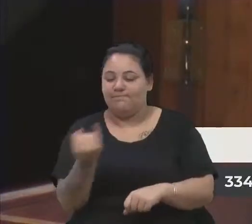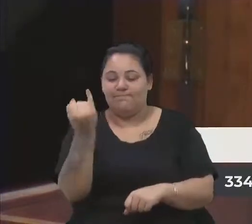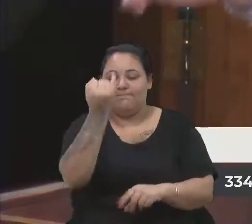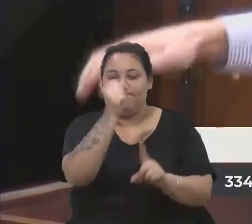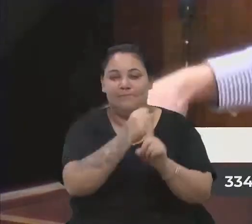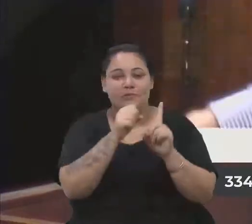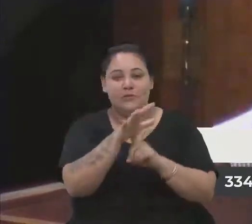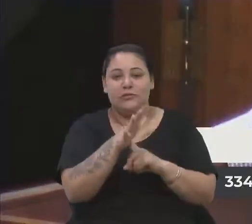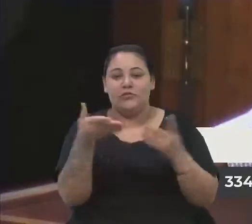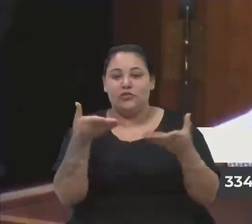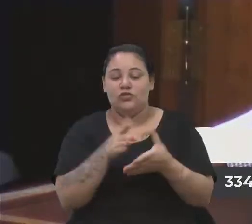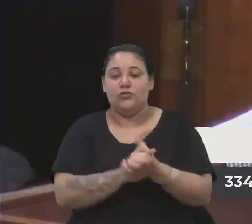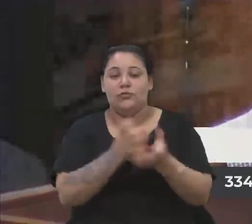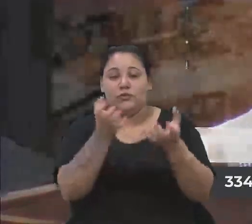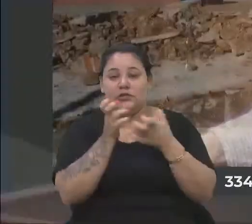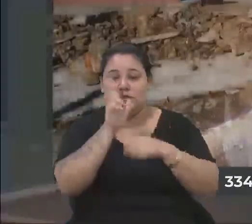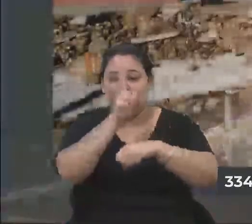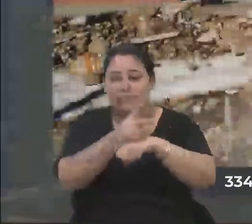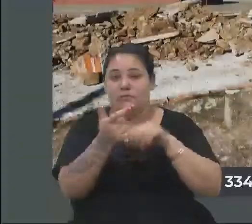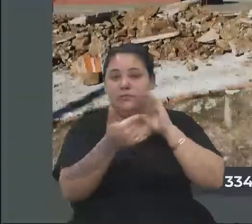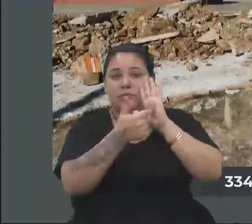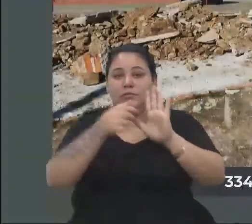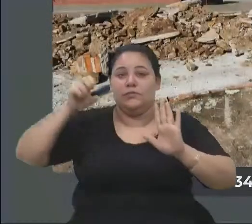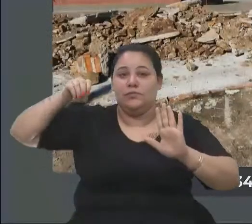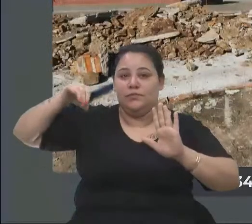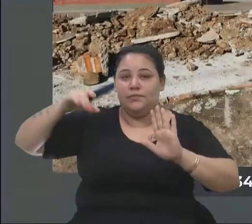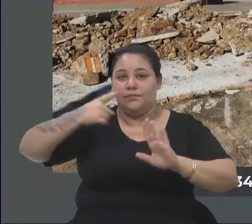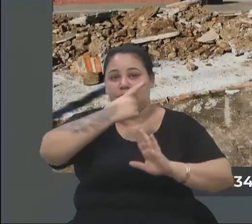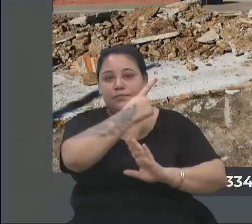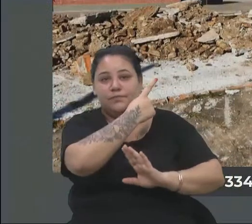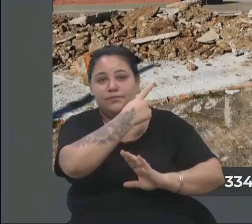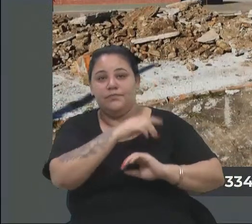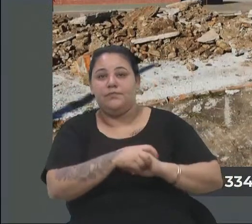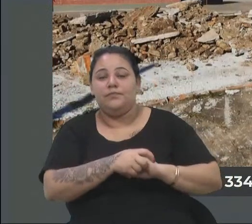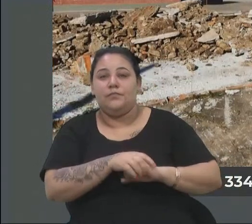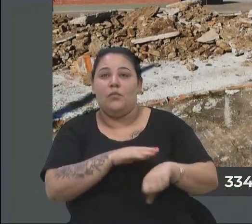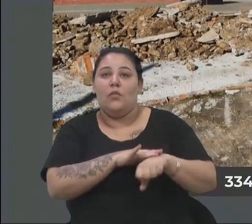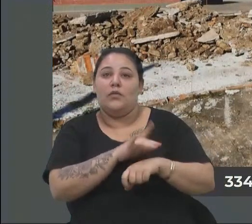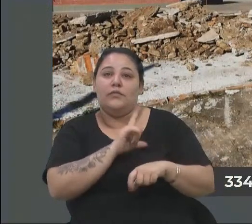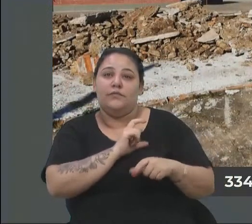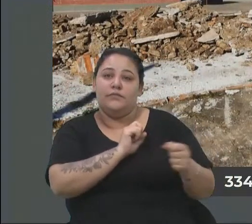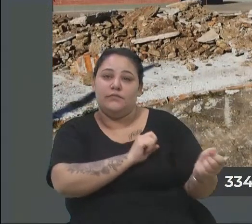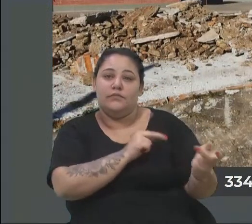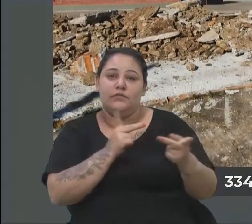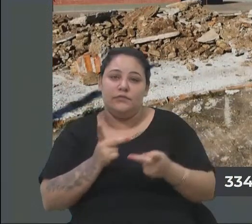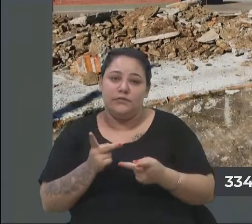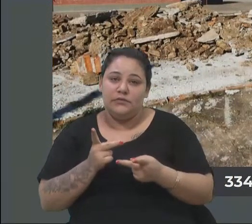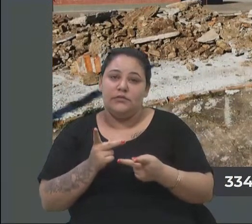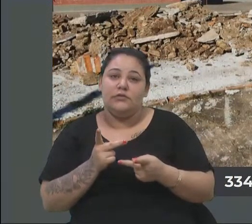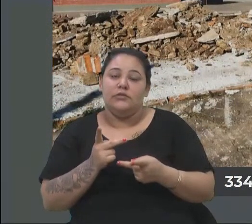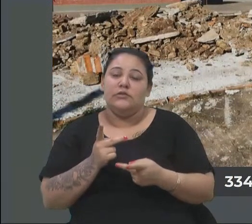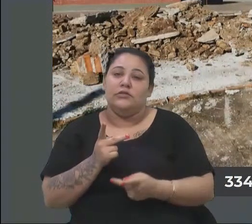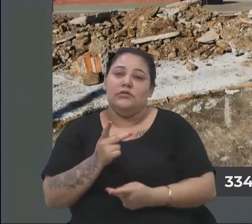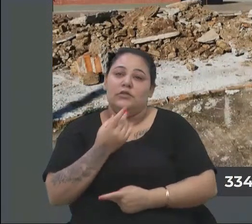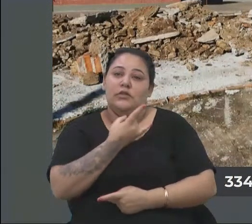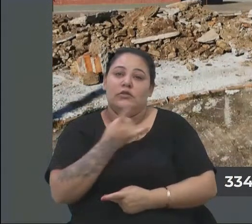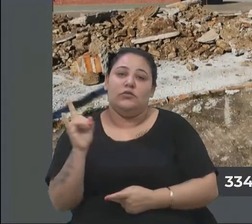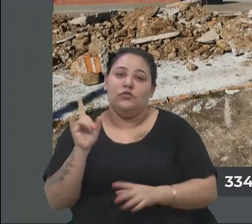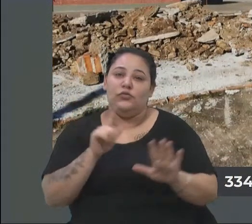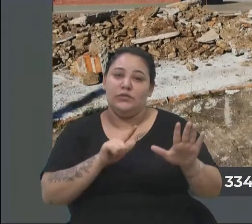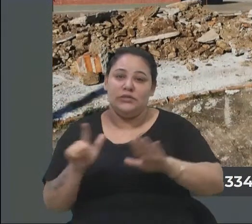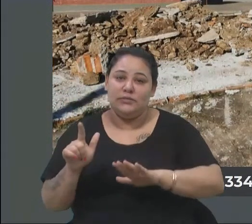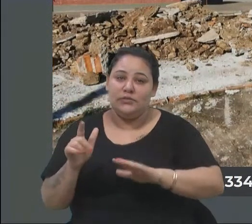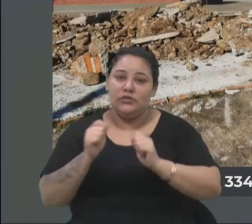Quero que a TV Câmara mostre esse slide. No momento que fiz a minha visita lá na Escola Vittorio Weber, na última semana,